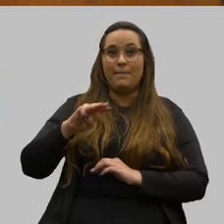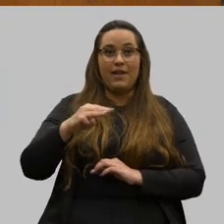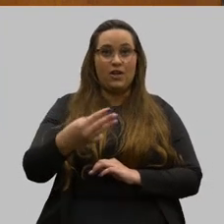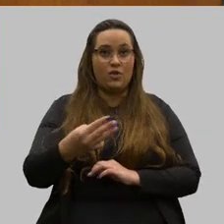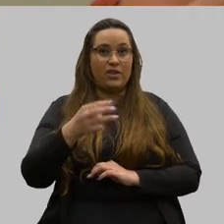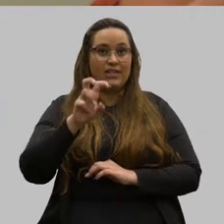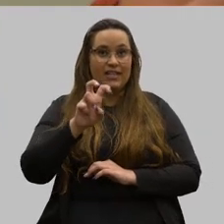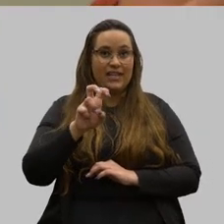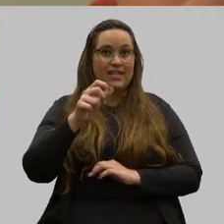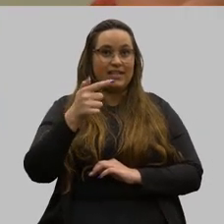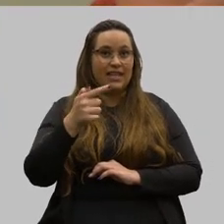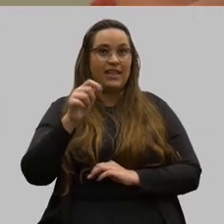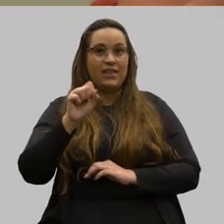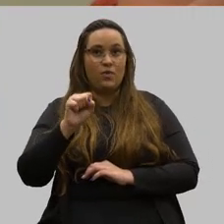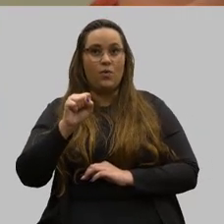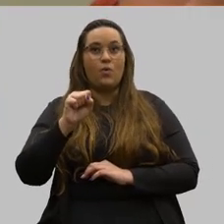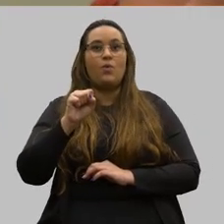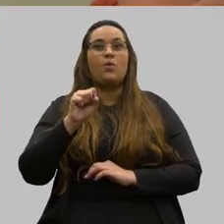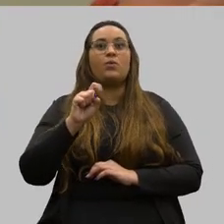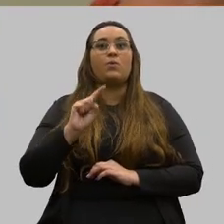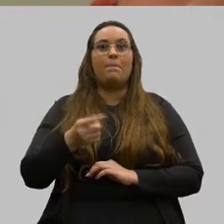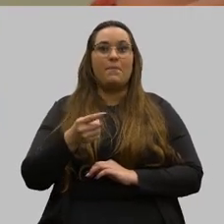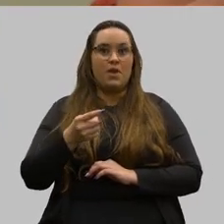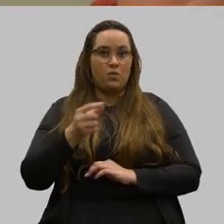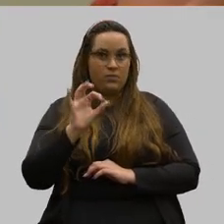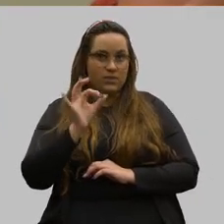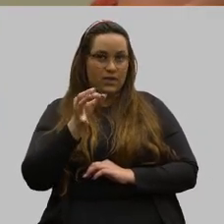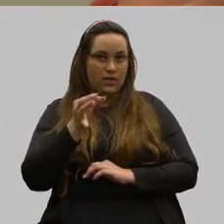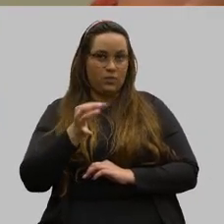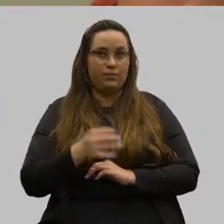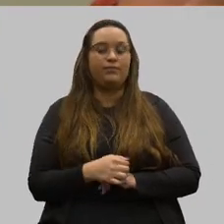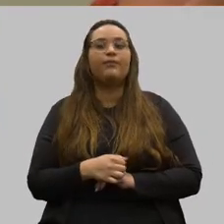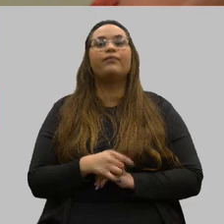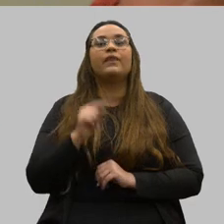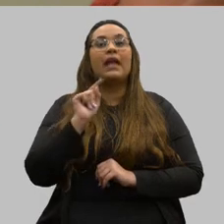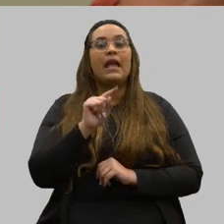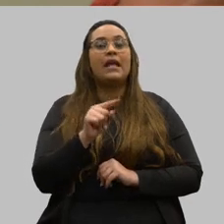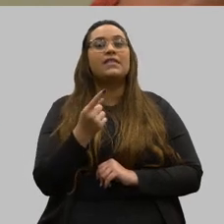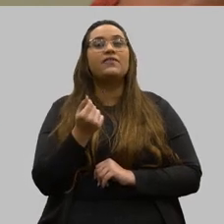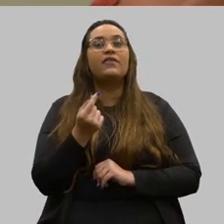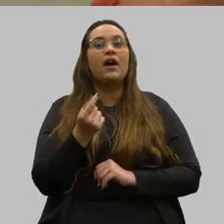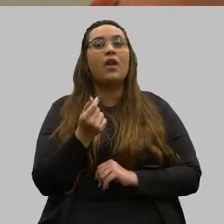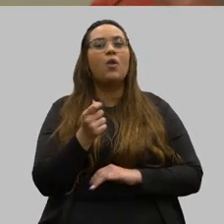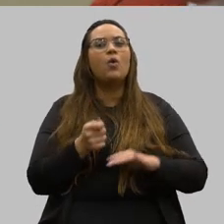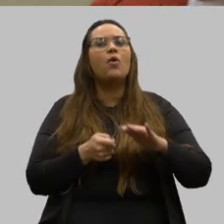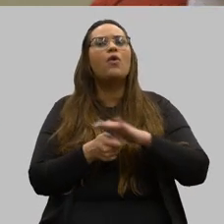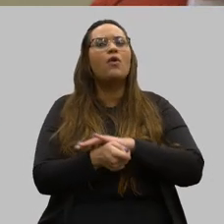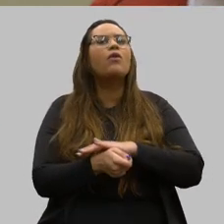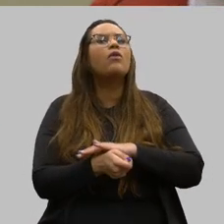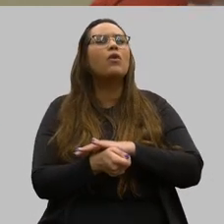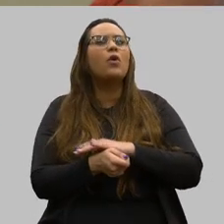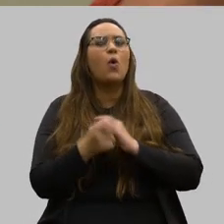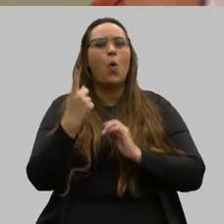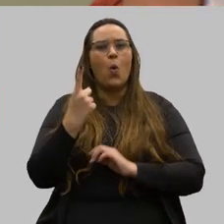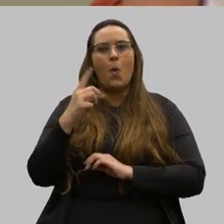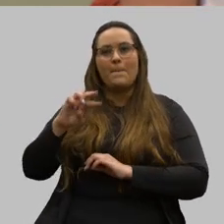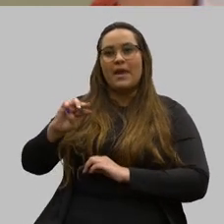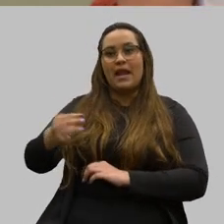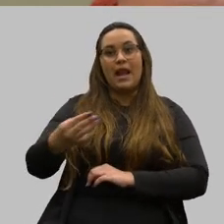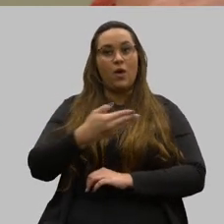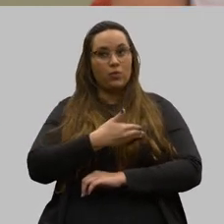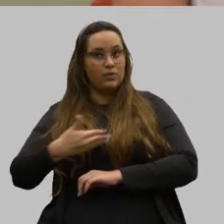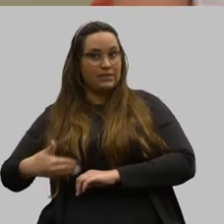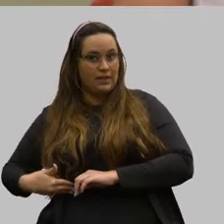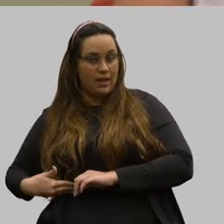578 41170 não é isso isso desse valor Qual foi o investimento do Estado 1.200 o